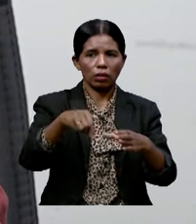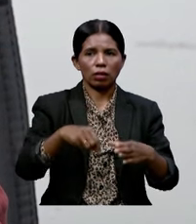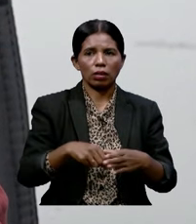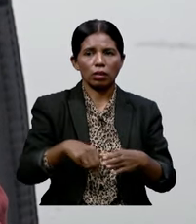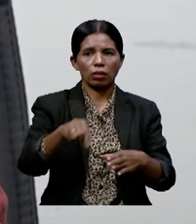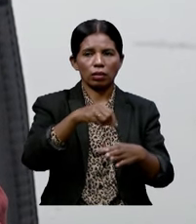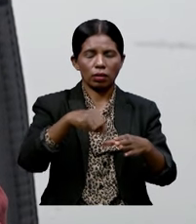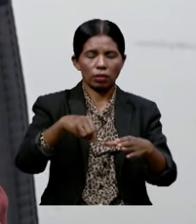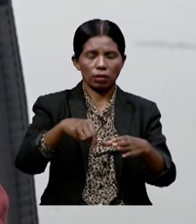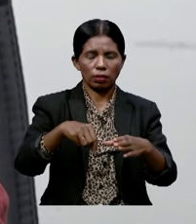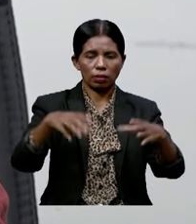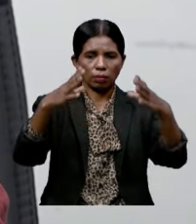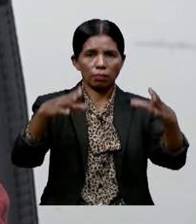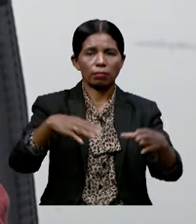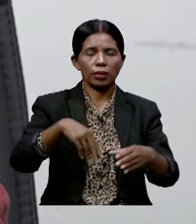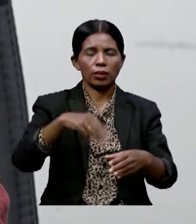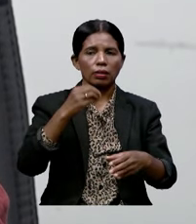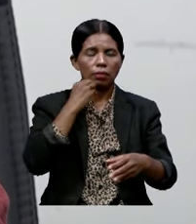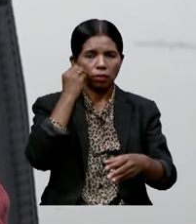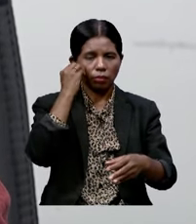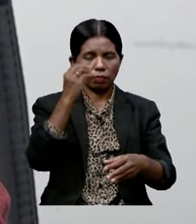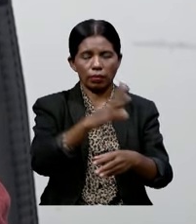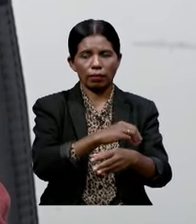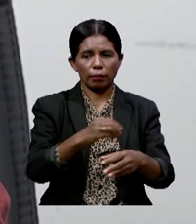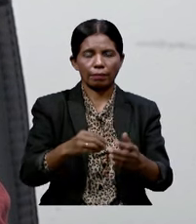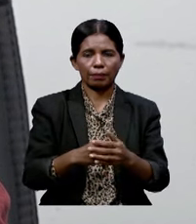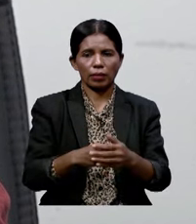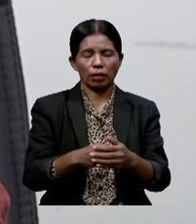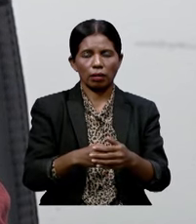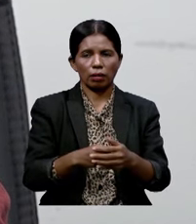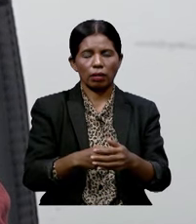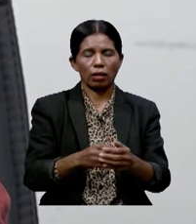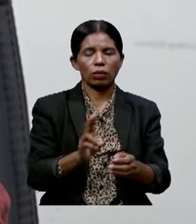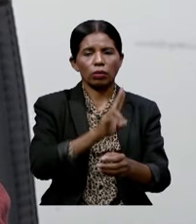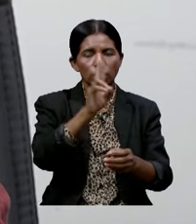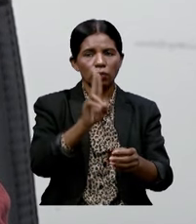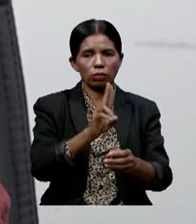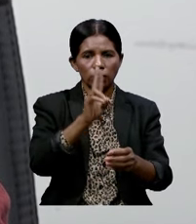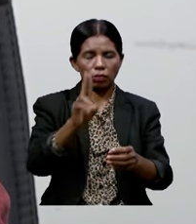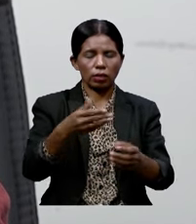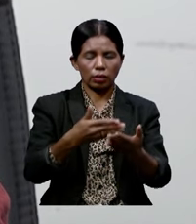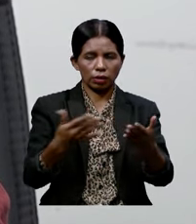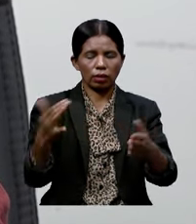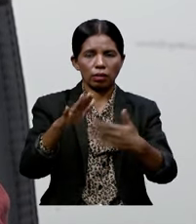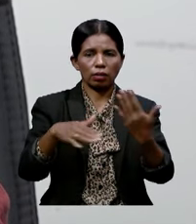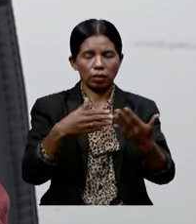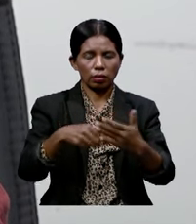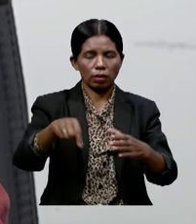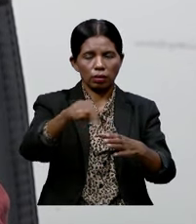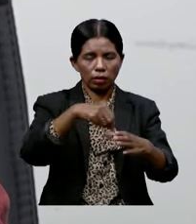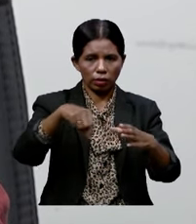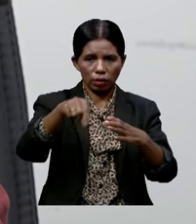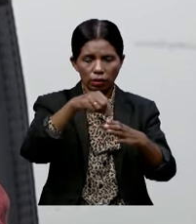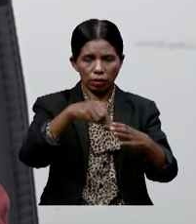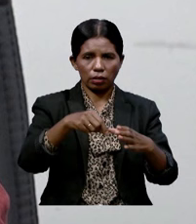pinta umania. E pior liutan, wanhira atu usa máquina refere rodi kahur adonan